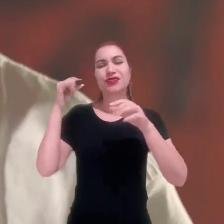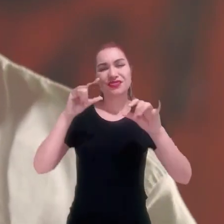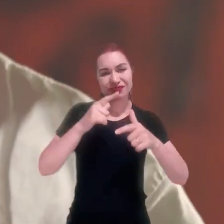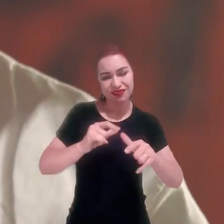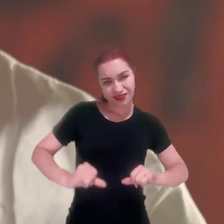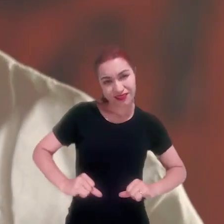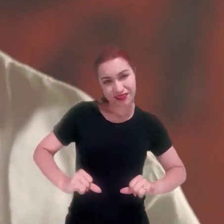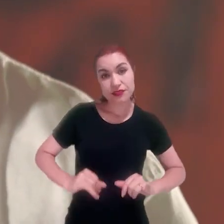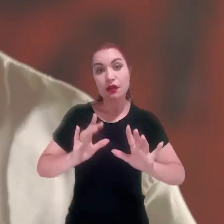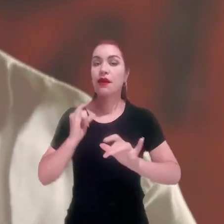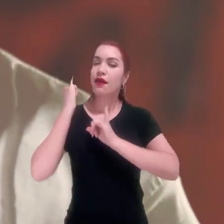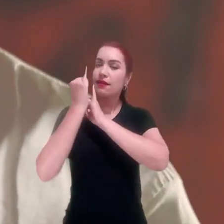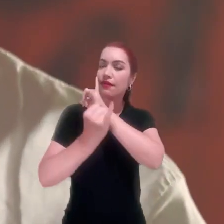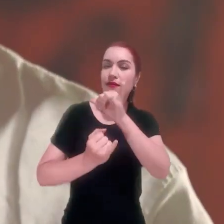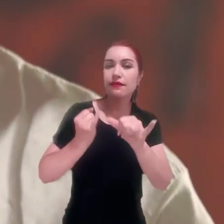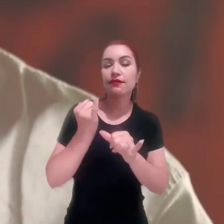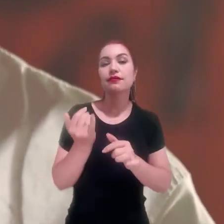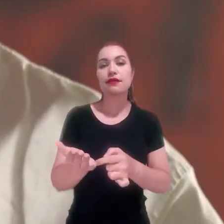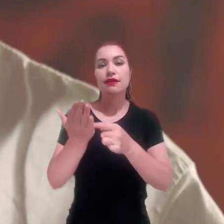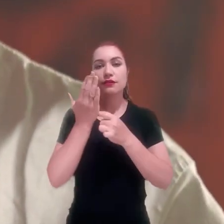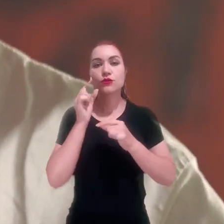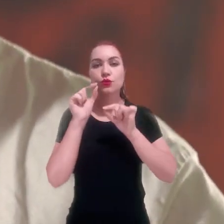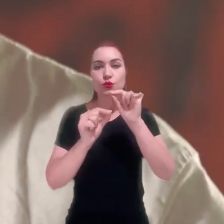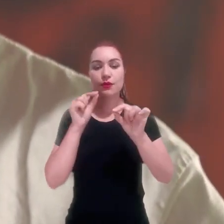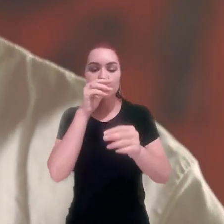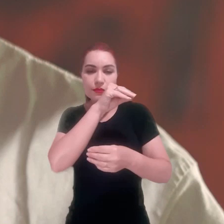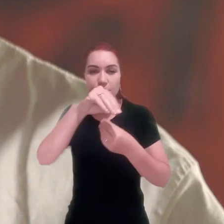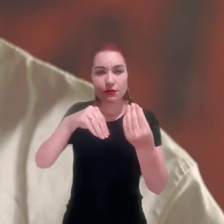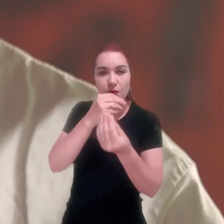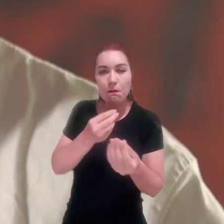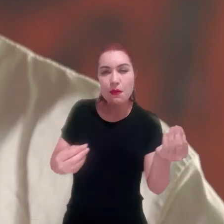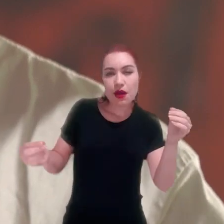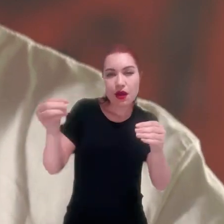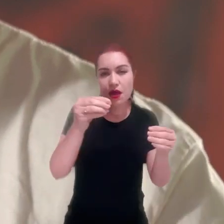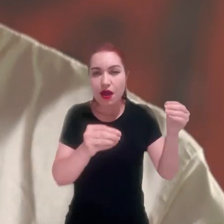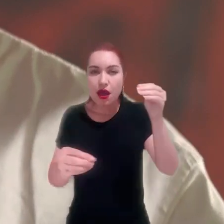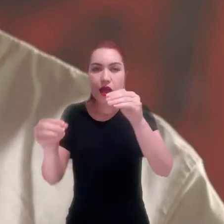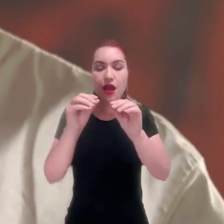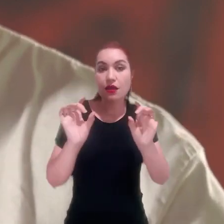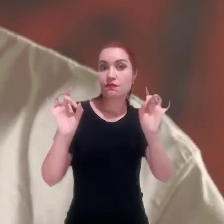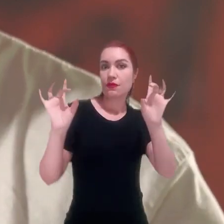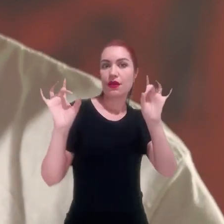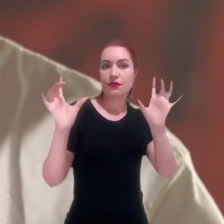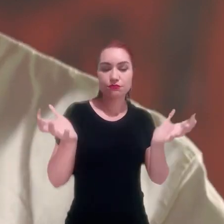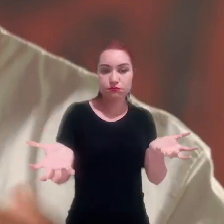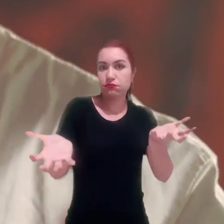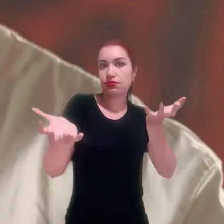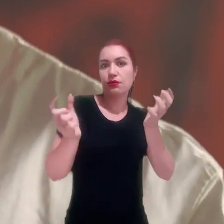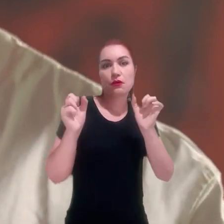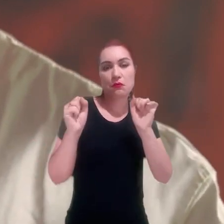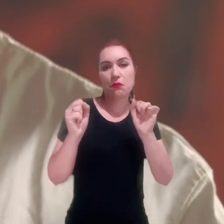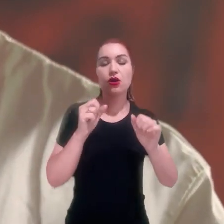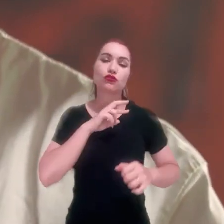lenda faz? O que a narrativa mitológica faz? Ela acaba colocando elementos supra-reais. Os elementos supra-reais pode